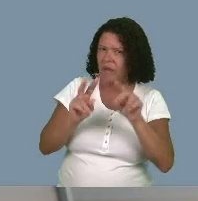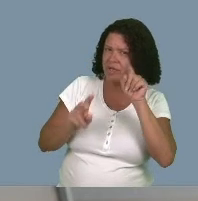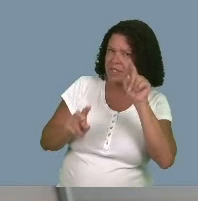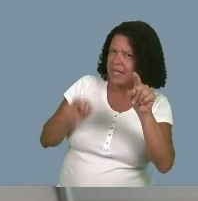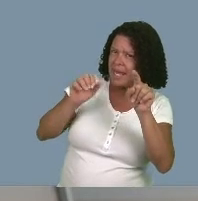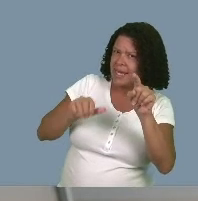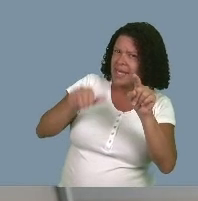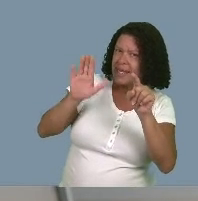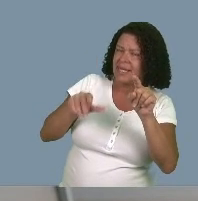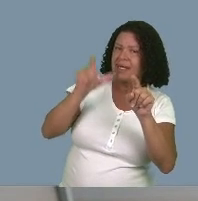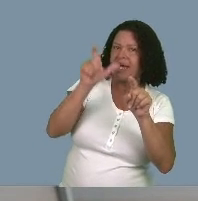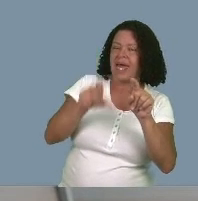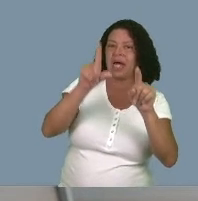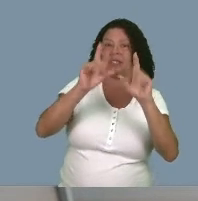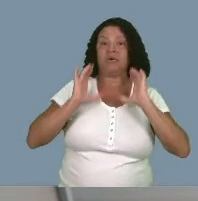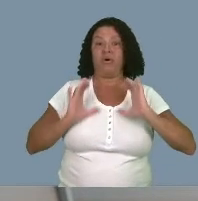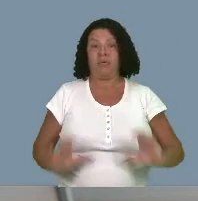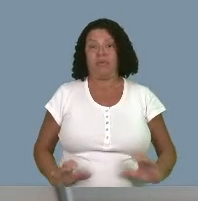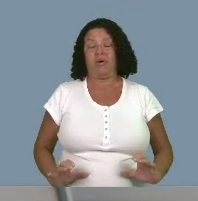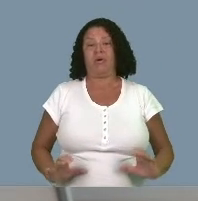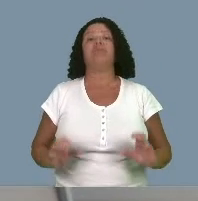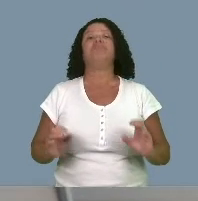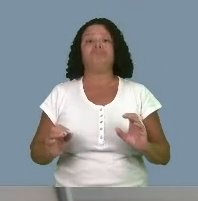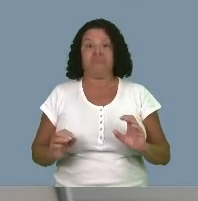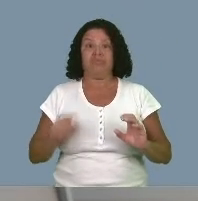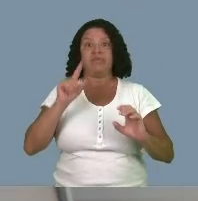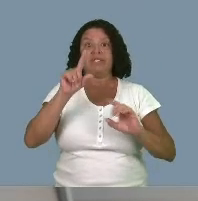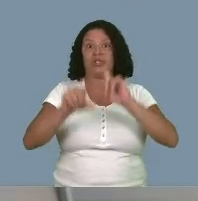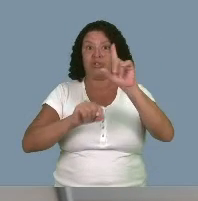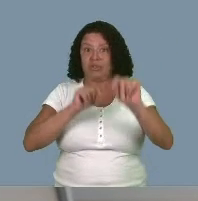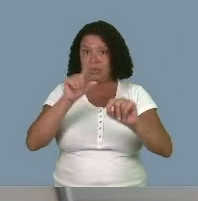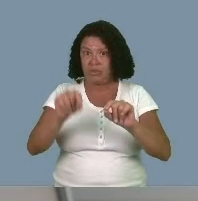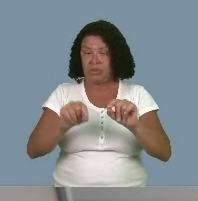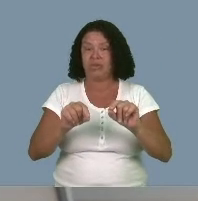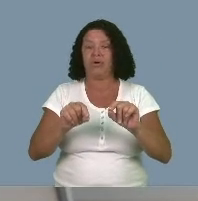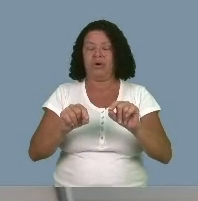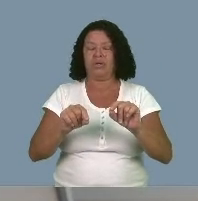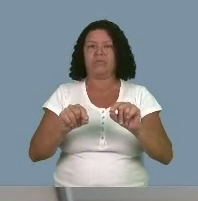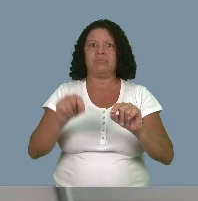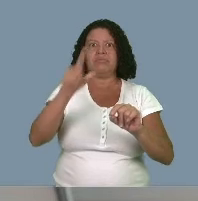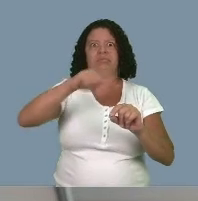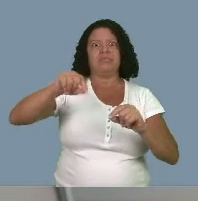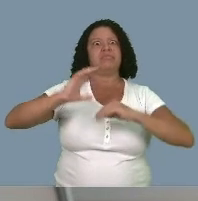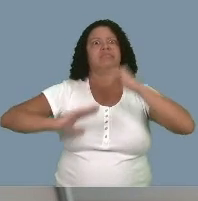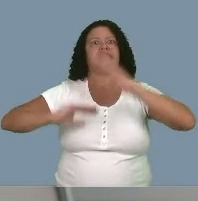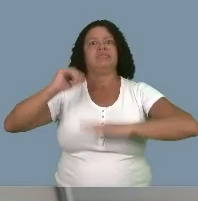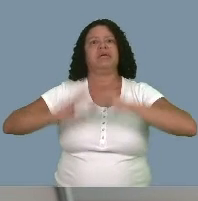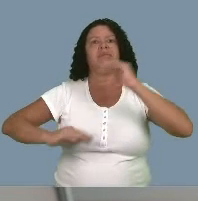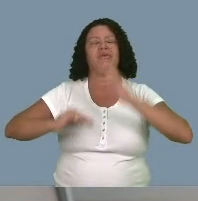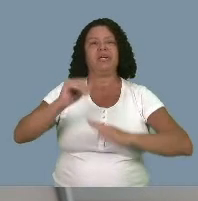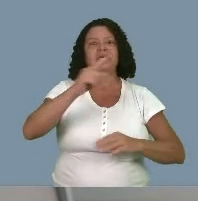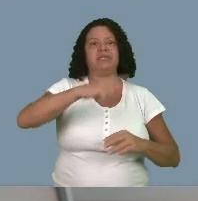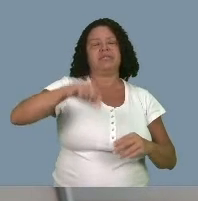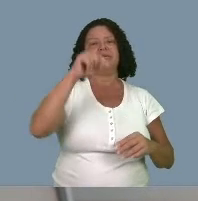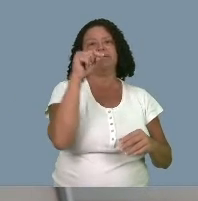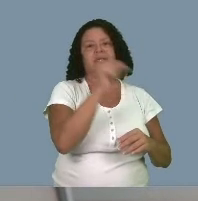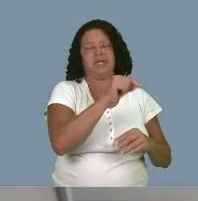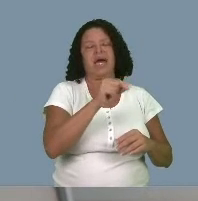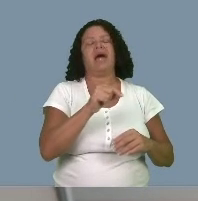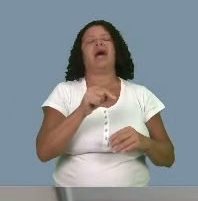de olho no nosso comportamento, nas nossas escolhas. Aqueles que estão praticando a